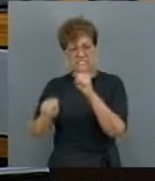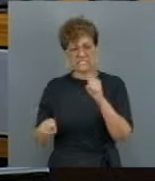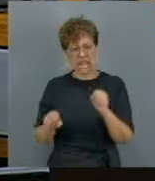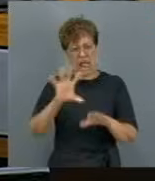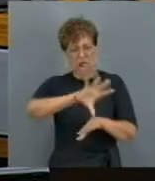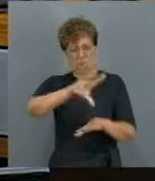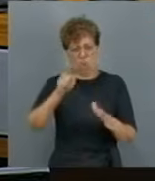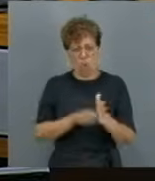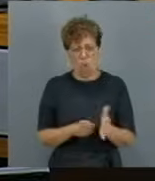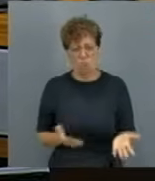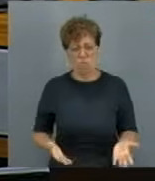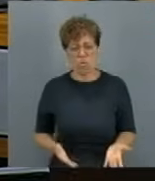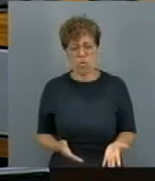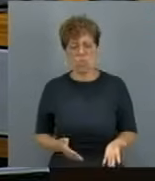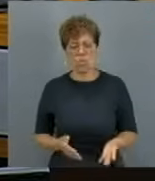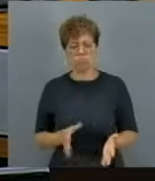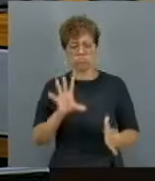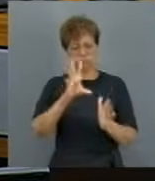roubo.